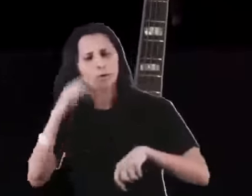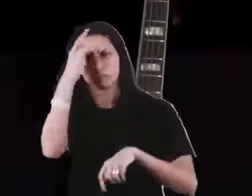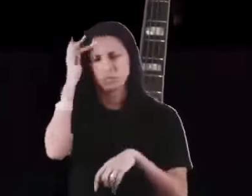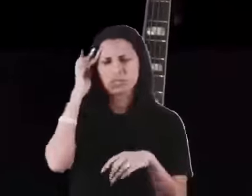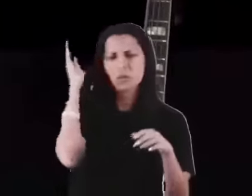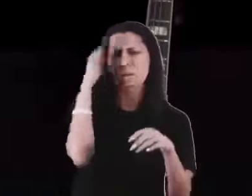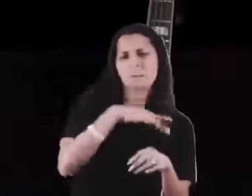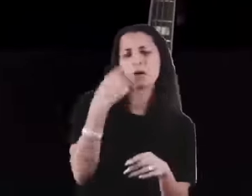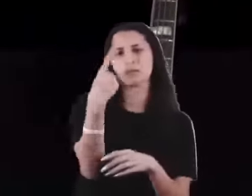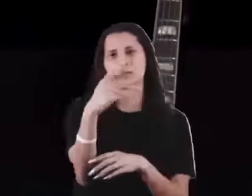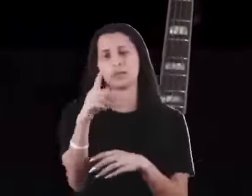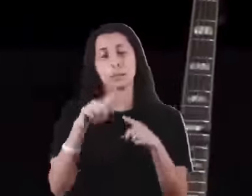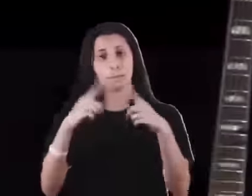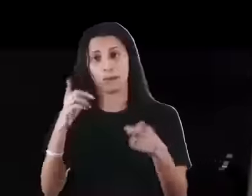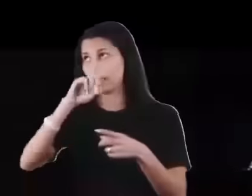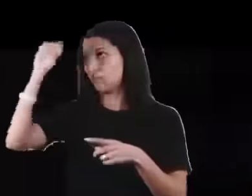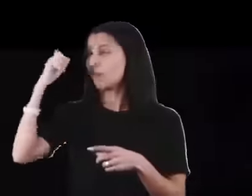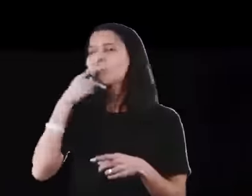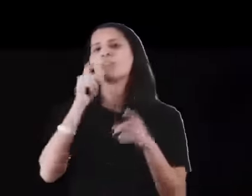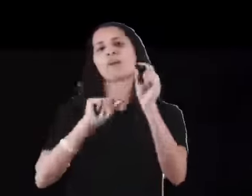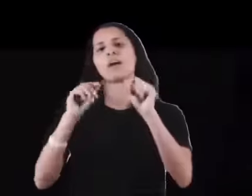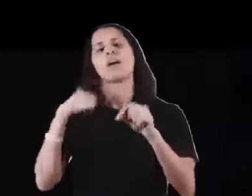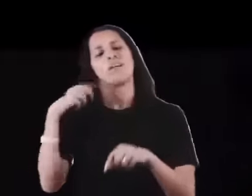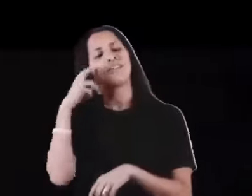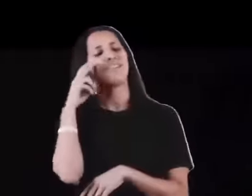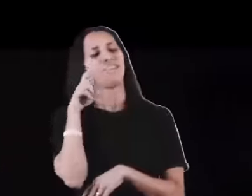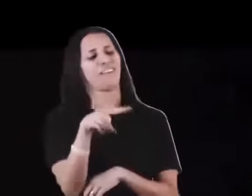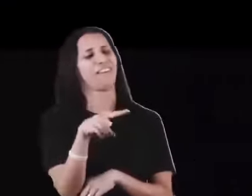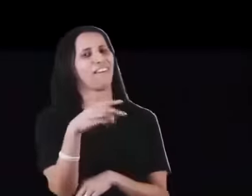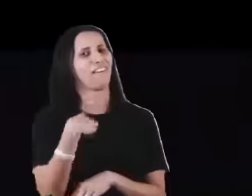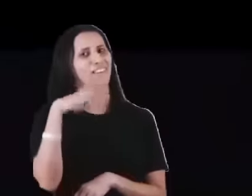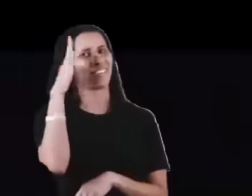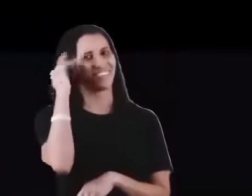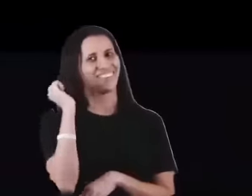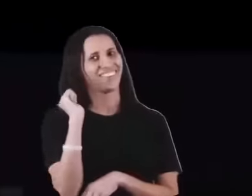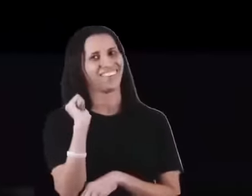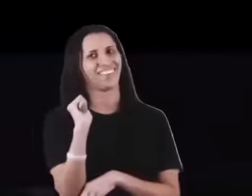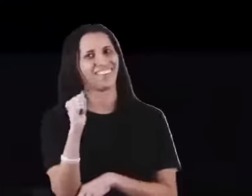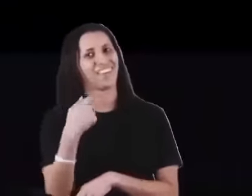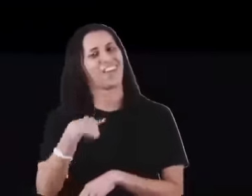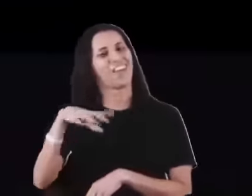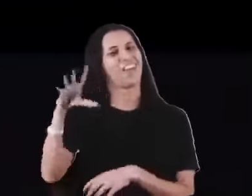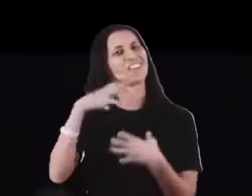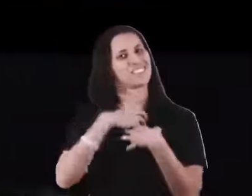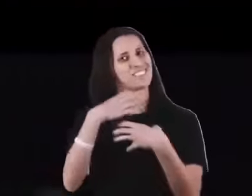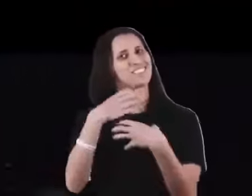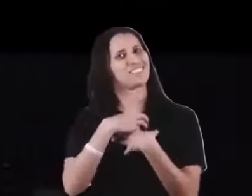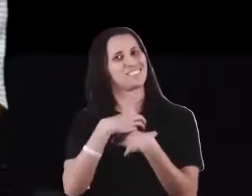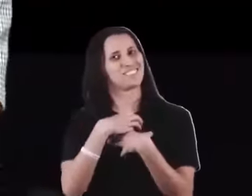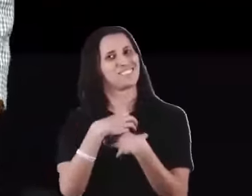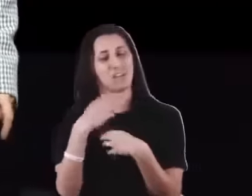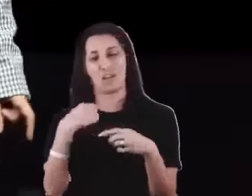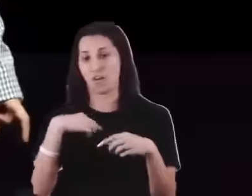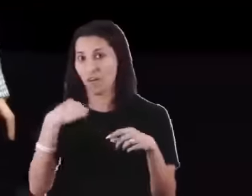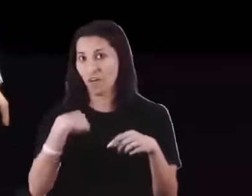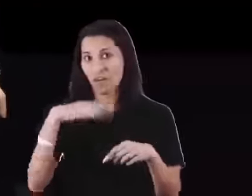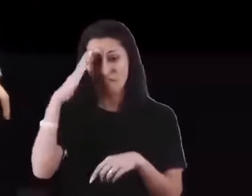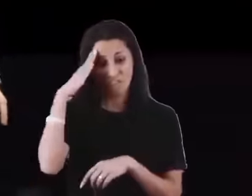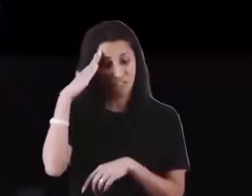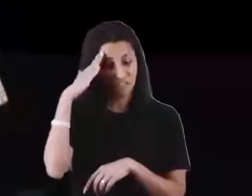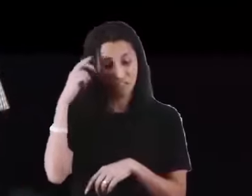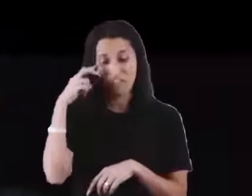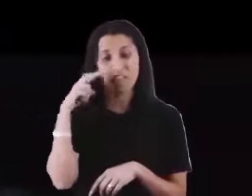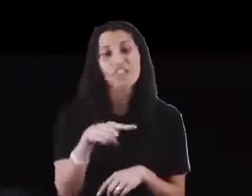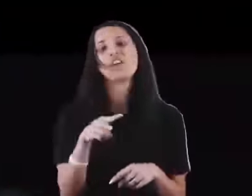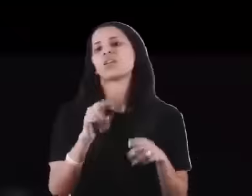você Deus dizendo eu tô vendo eu sei eu tô ouvindo eu